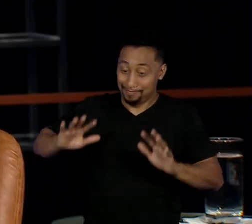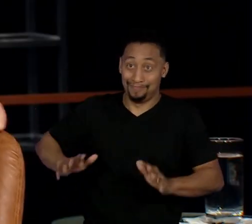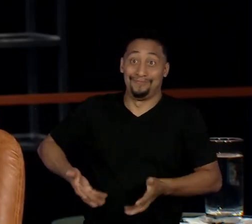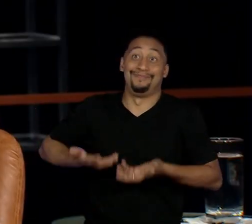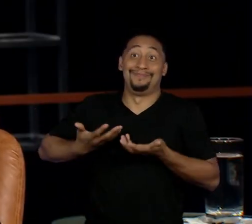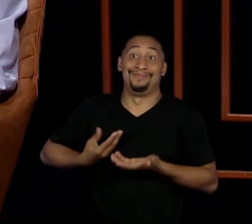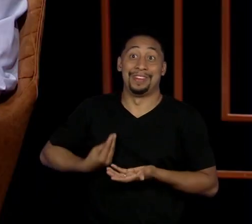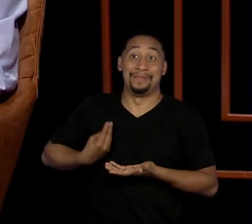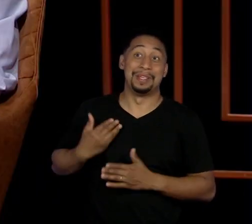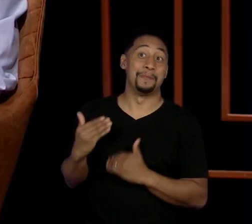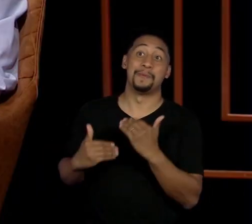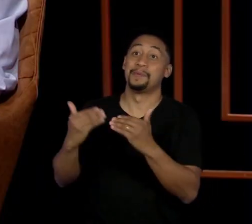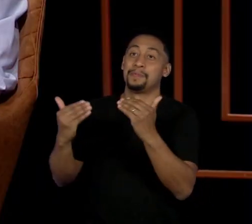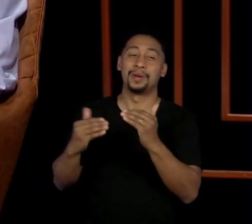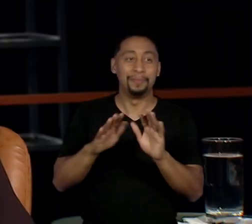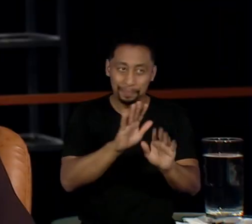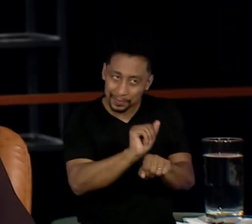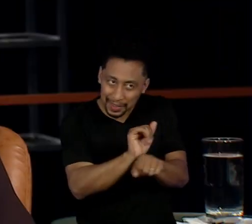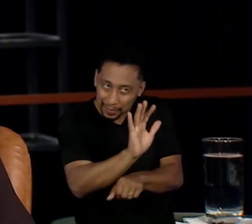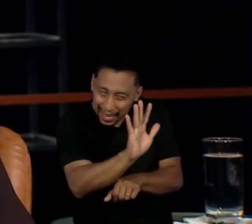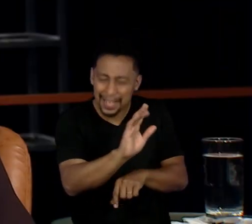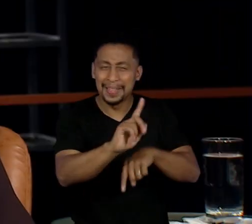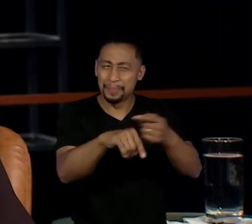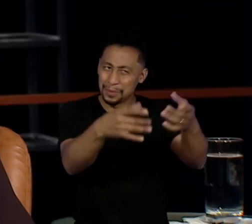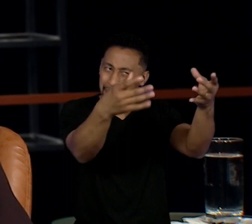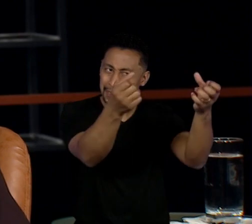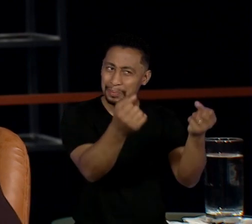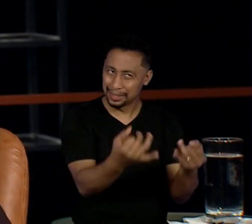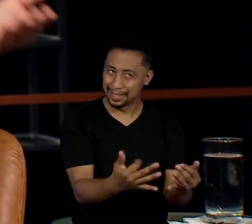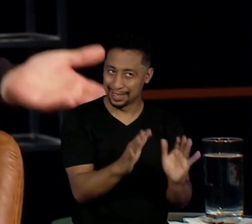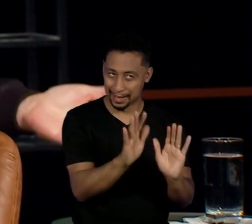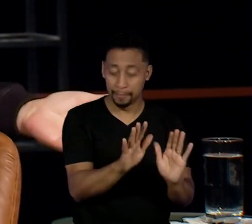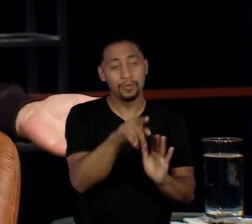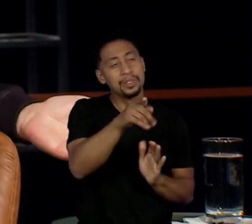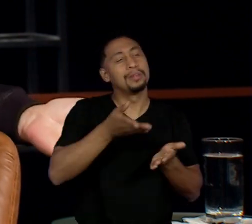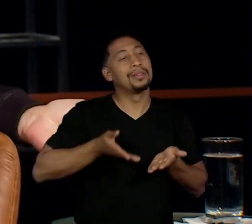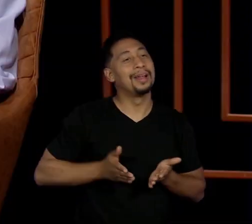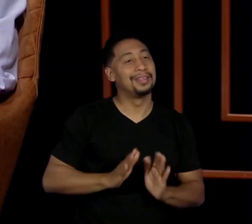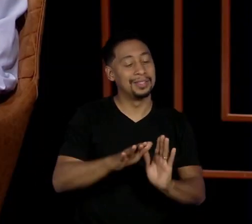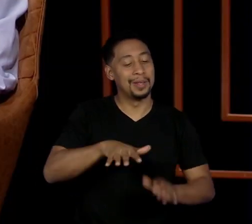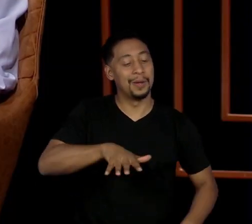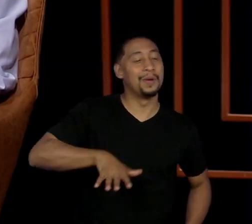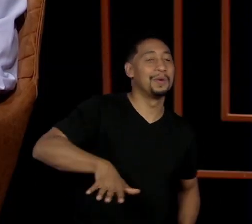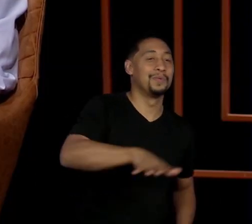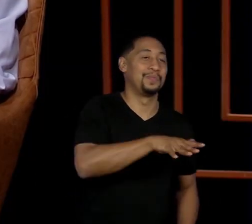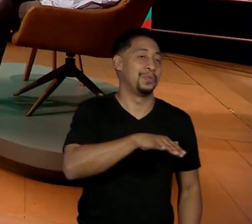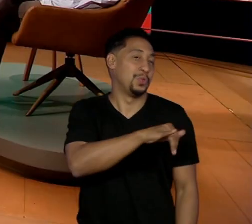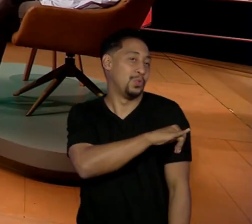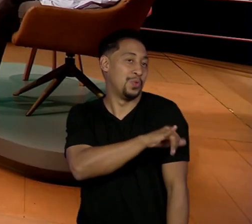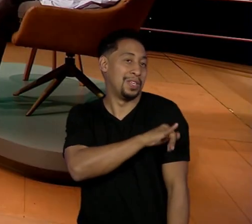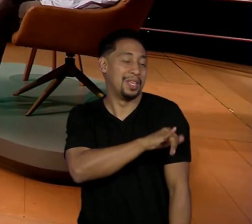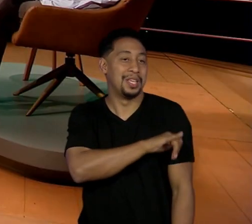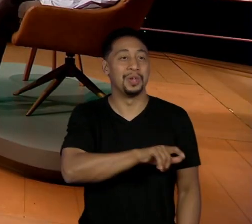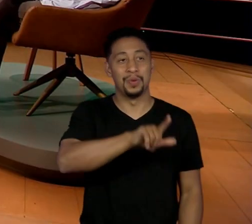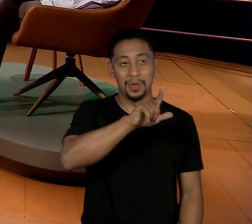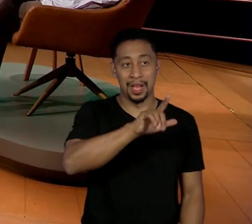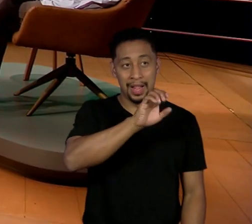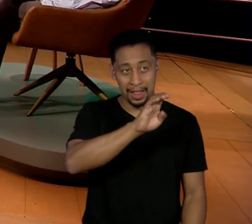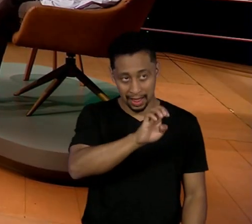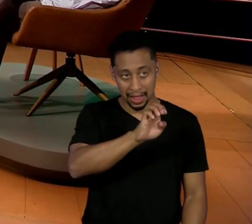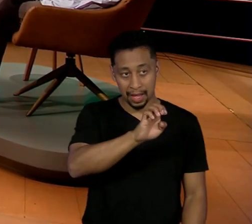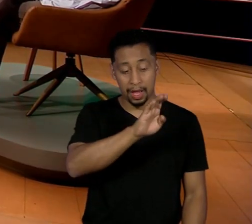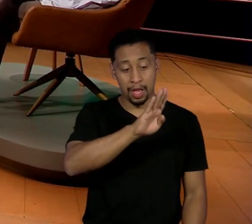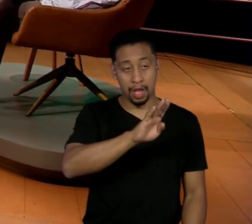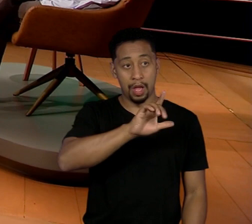salvamento já já. Antes disso, queria falar um pouco da sua infância. Você nasceu lá no Leblon, que é um bairro eu sou um menino de Zona Sul. Janeiro e tal, né?